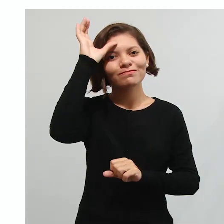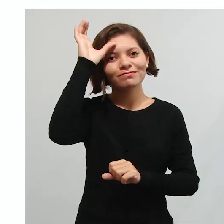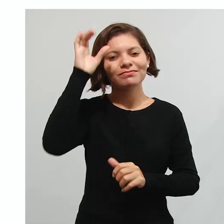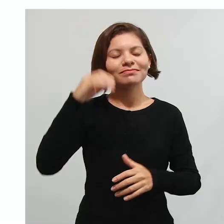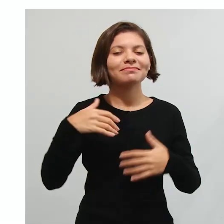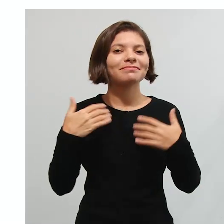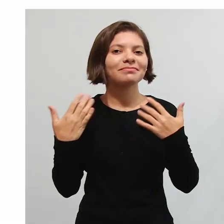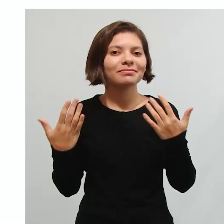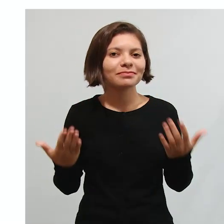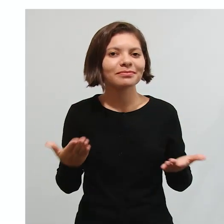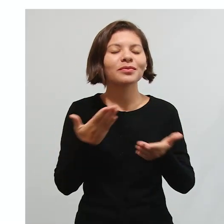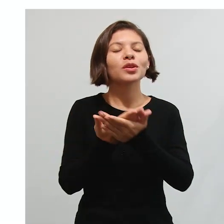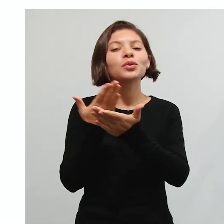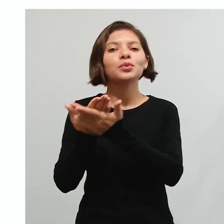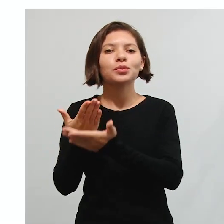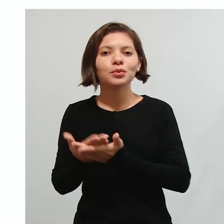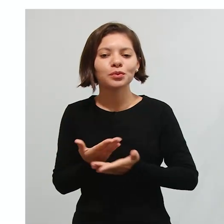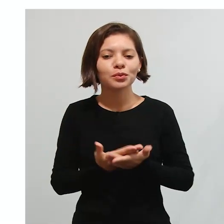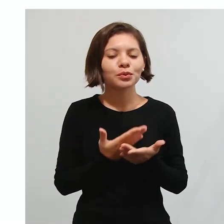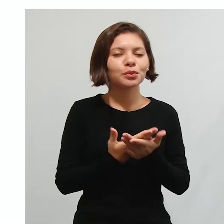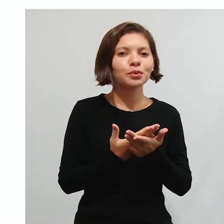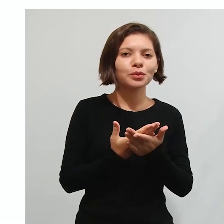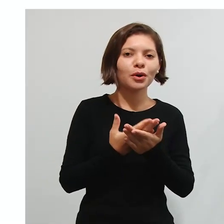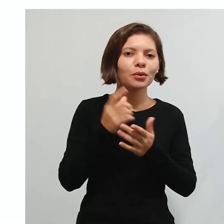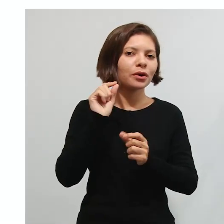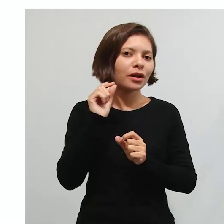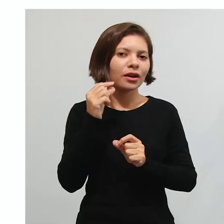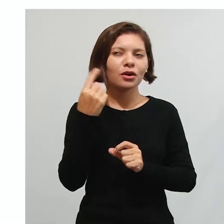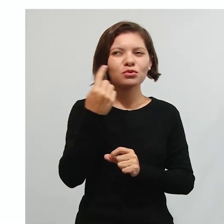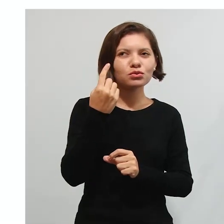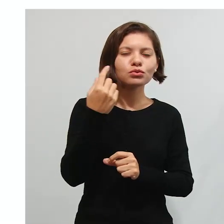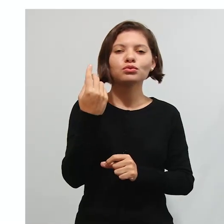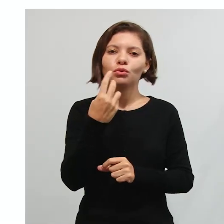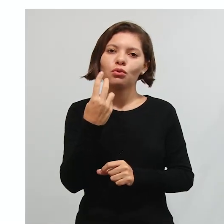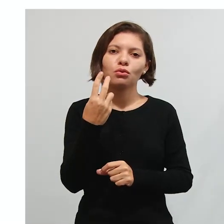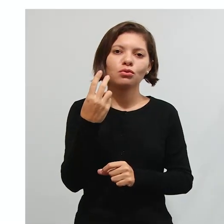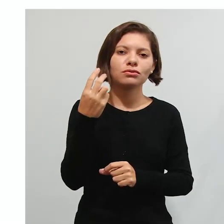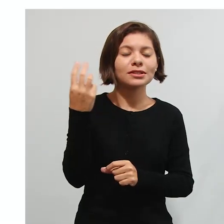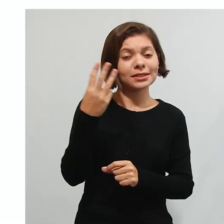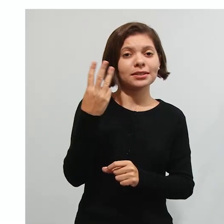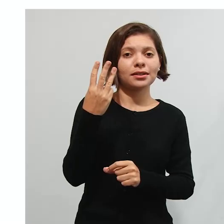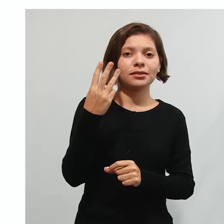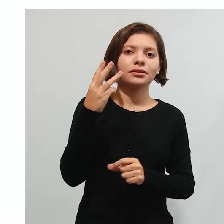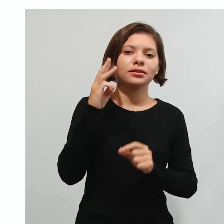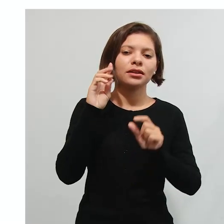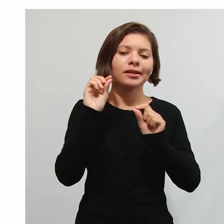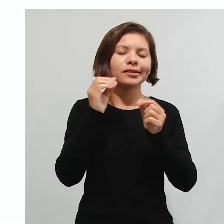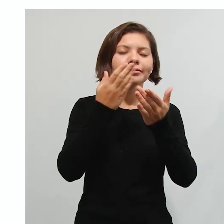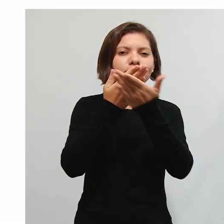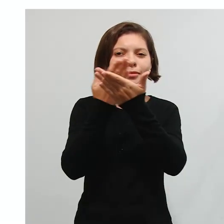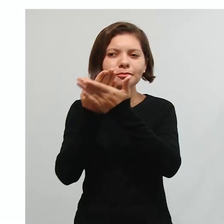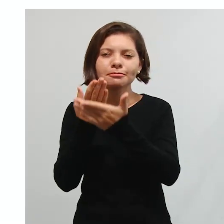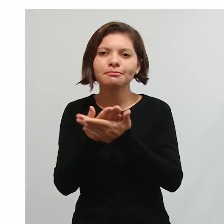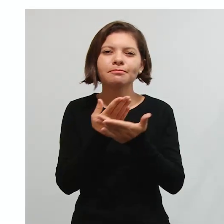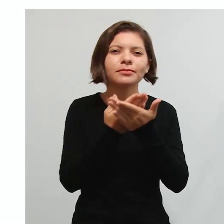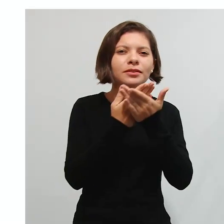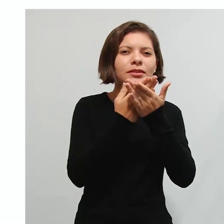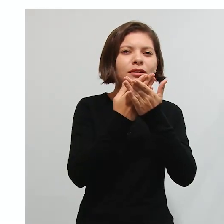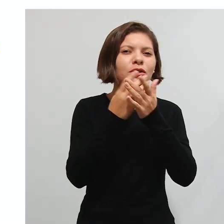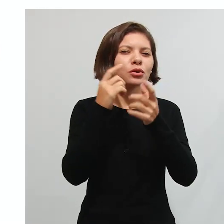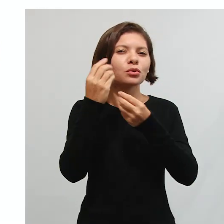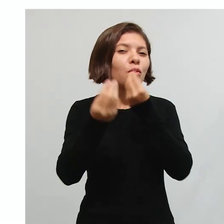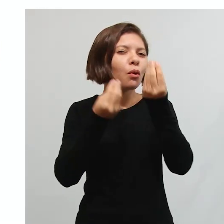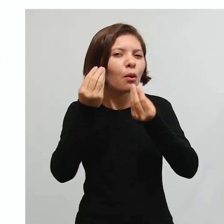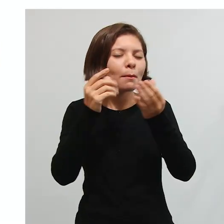conhecimento Então você vai estudar um ou um ou dois ou três casos né E você vai fazer um uma